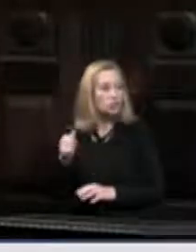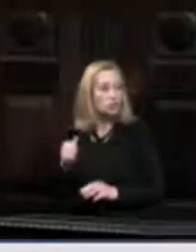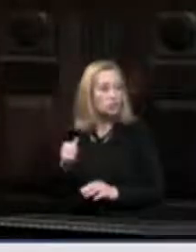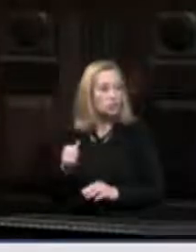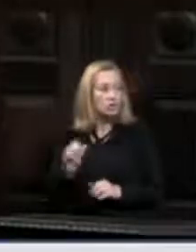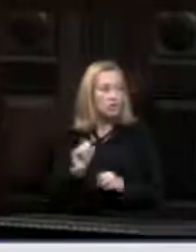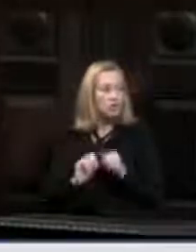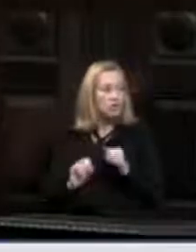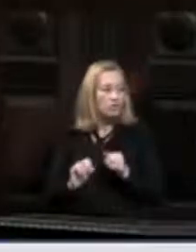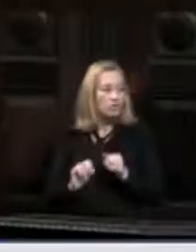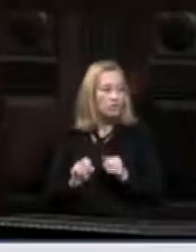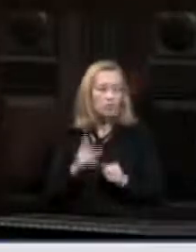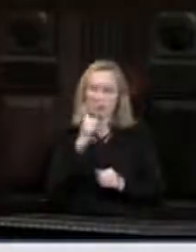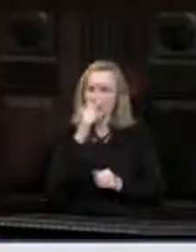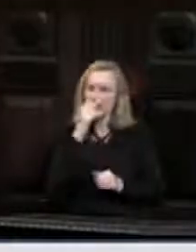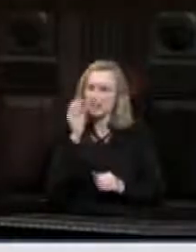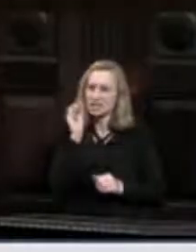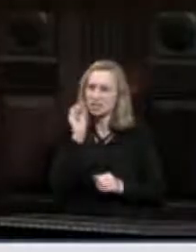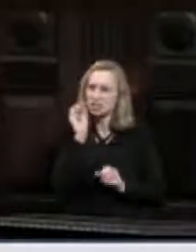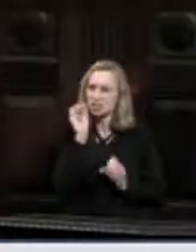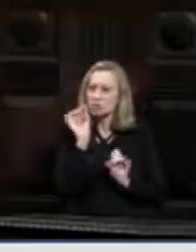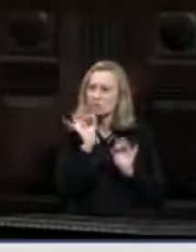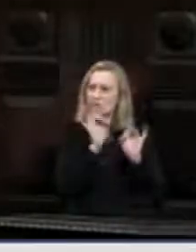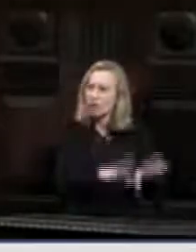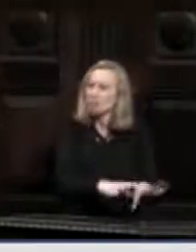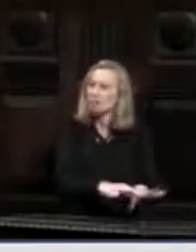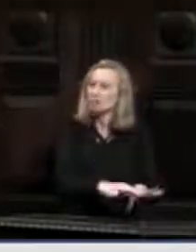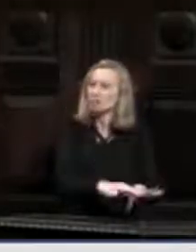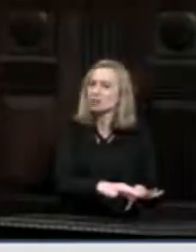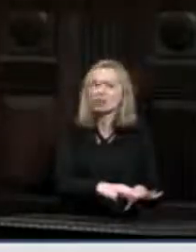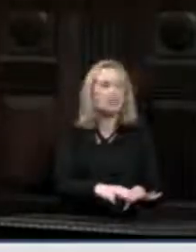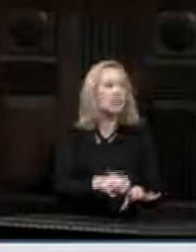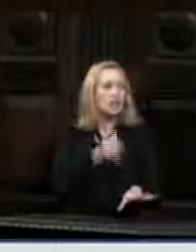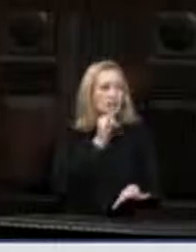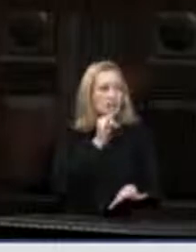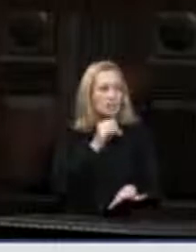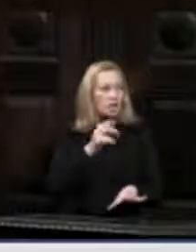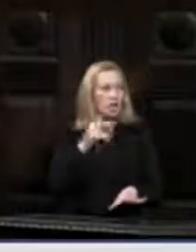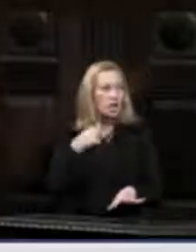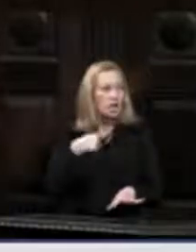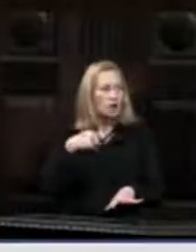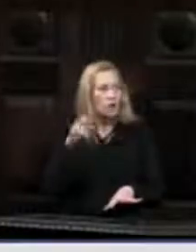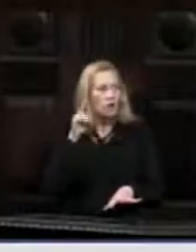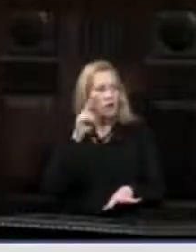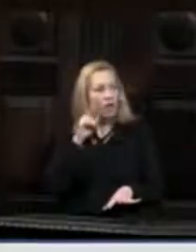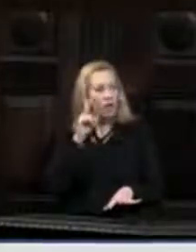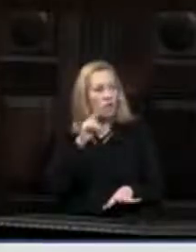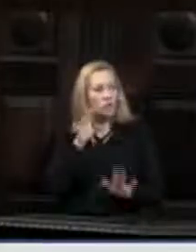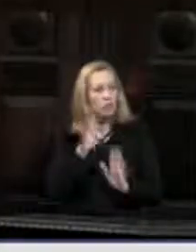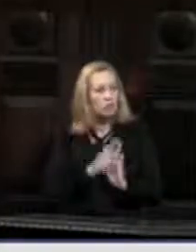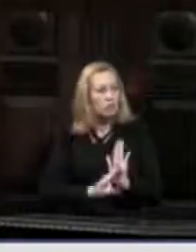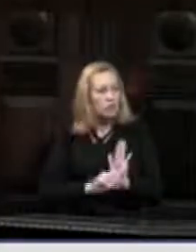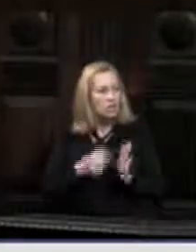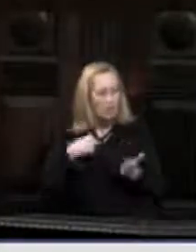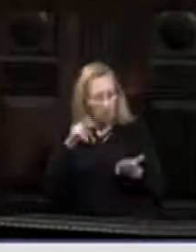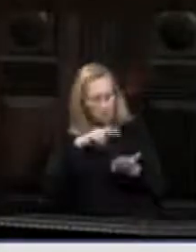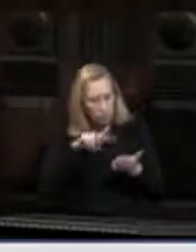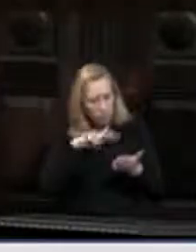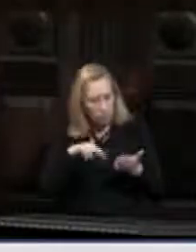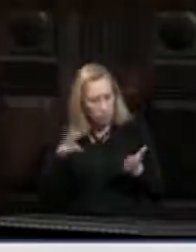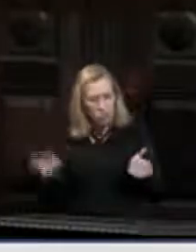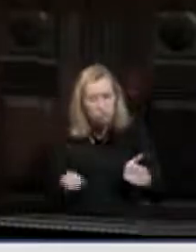é jogado na lata do lixo. Por exemplo, eu me lembro que uma das contribuições que eu dei e que estava olhando aqui, que foi